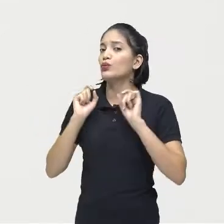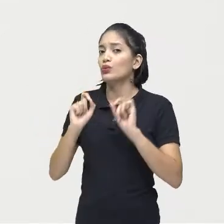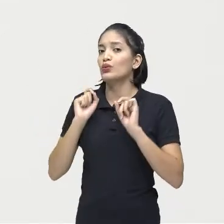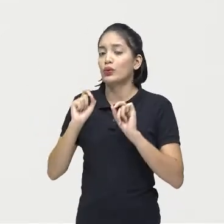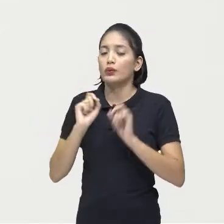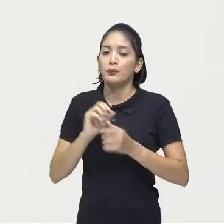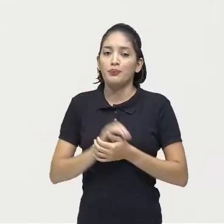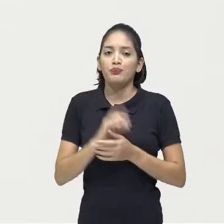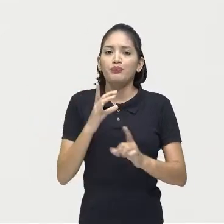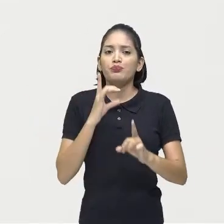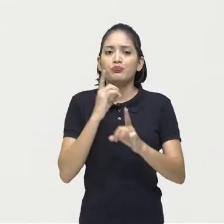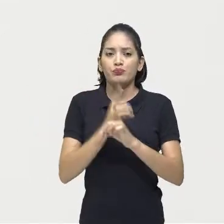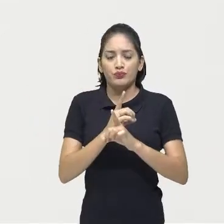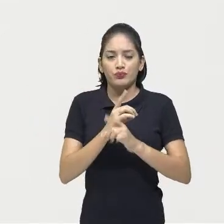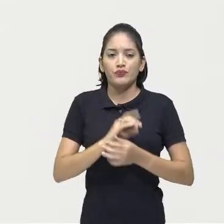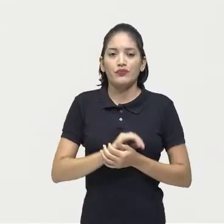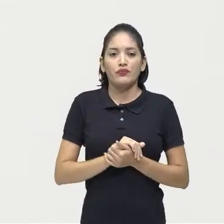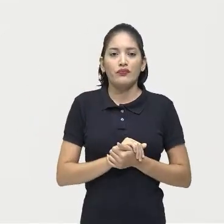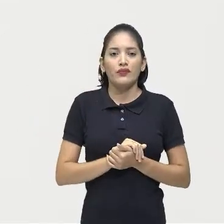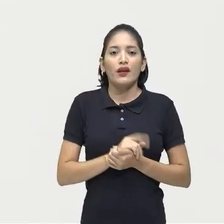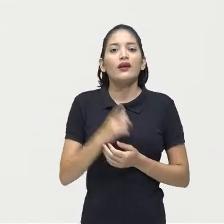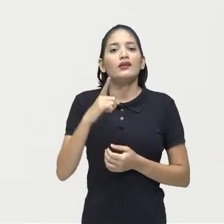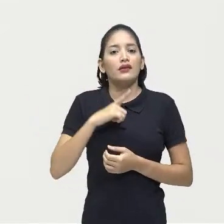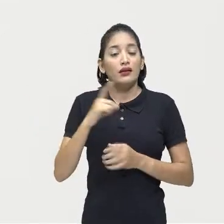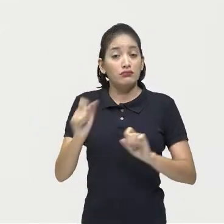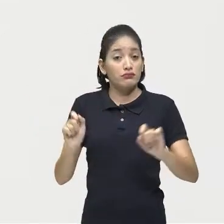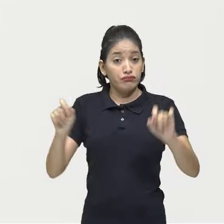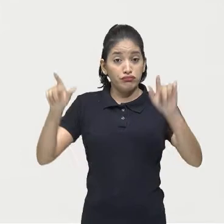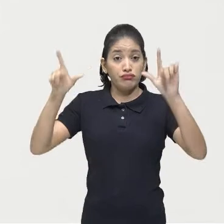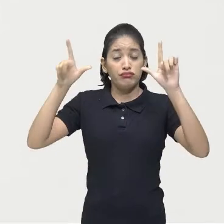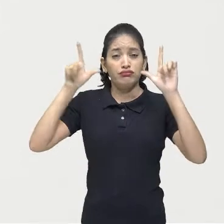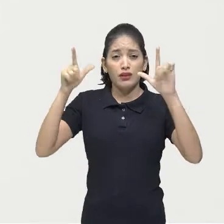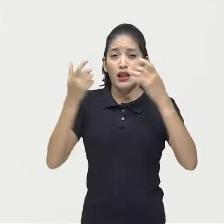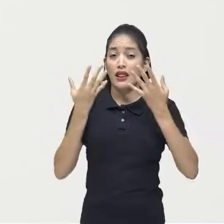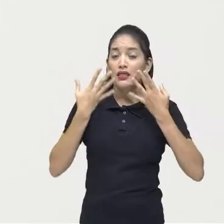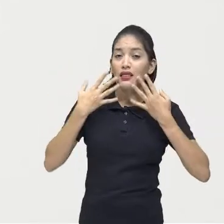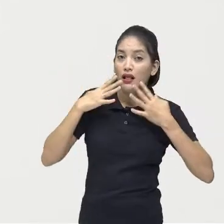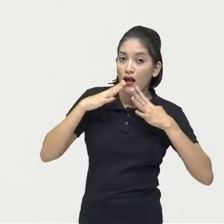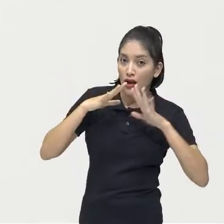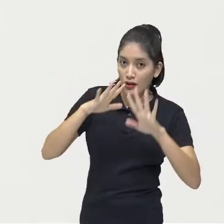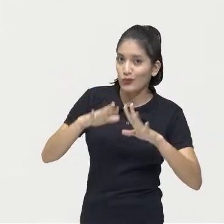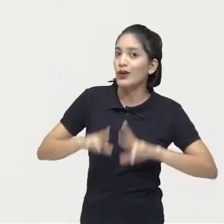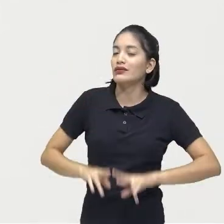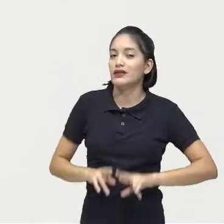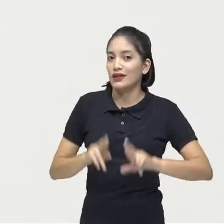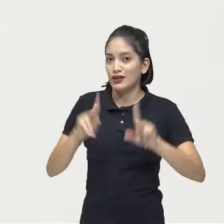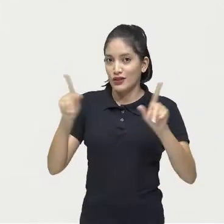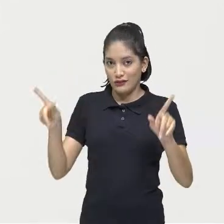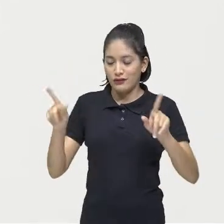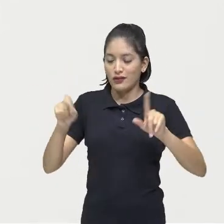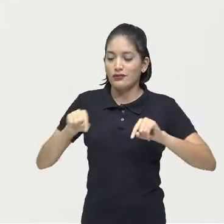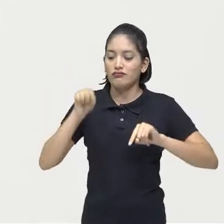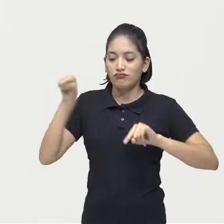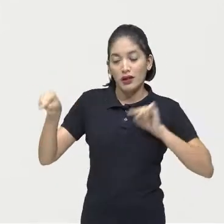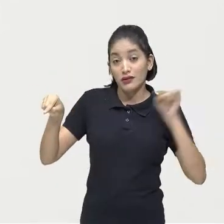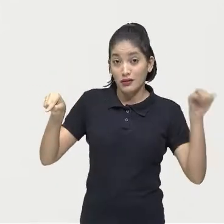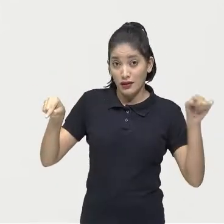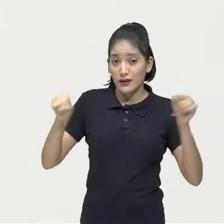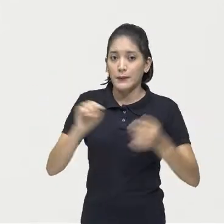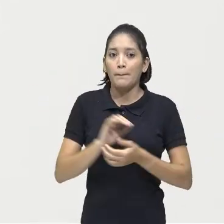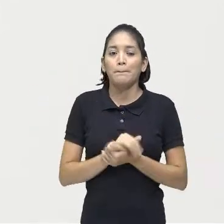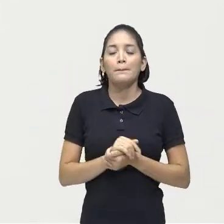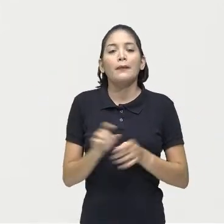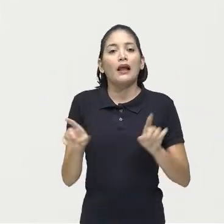gente encontra na questão aí das paisagens naturais, que vão se diferenciar uma da outra,